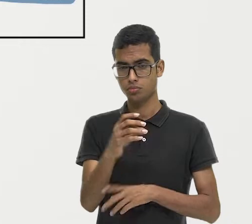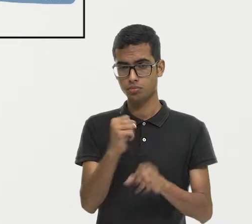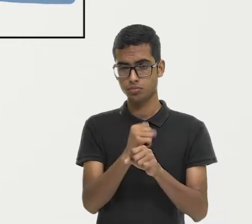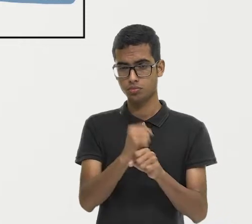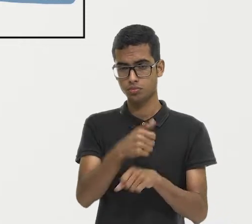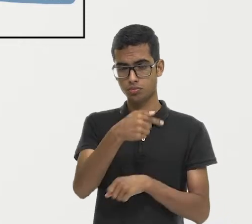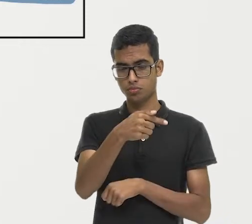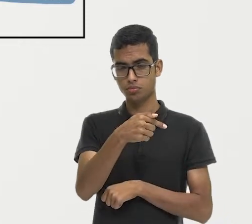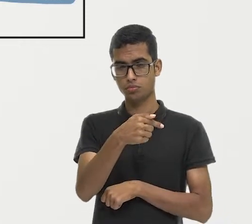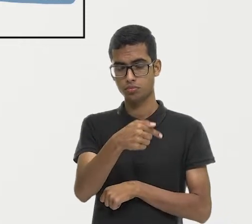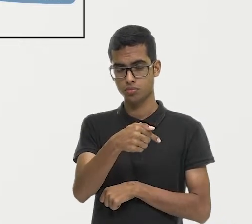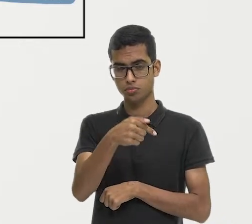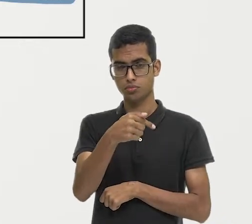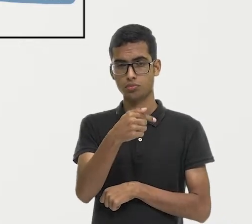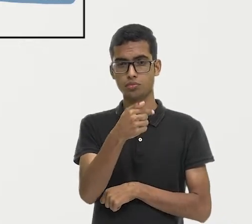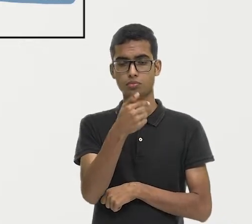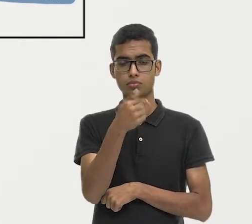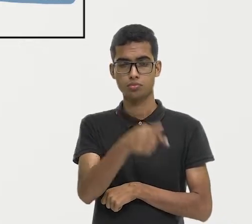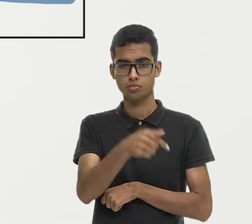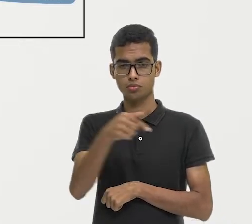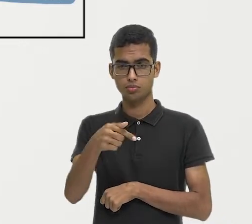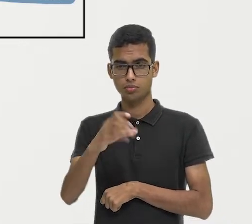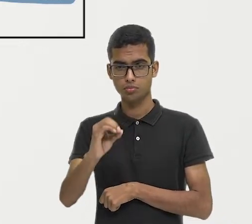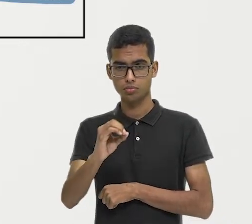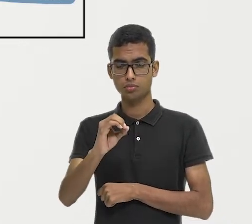150, 770,